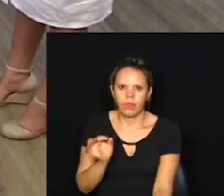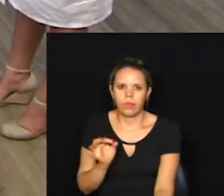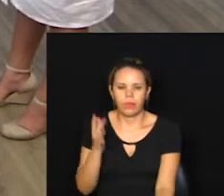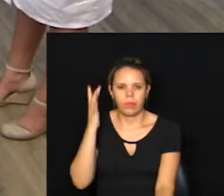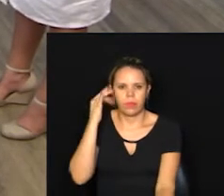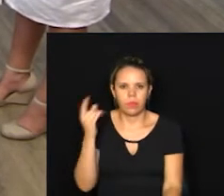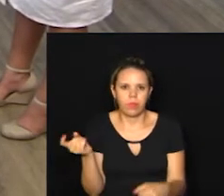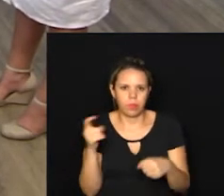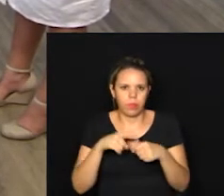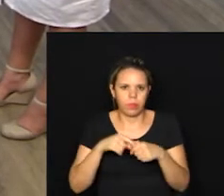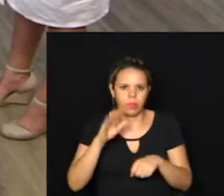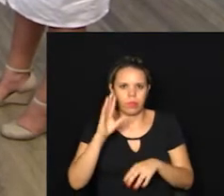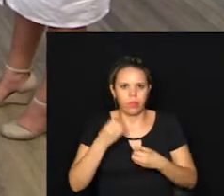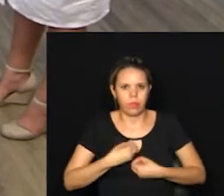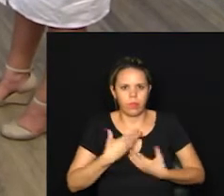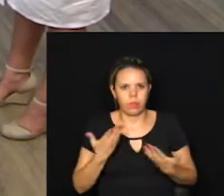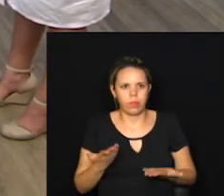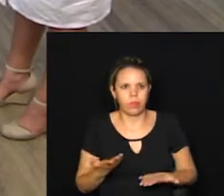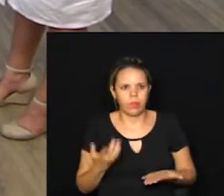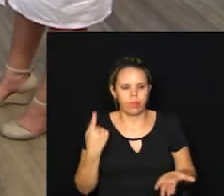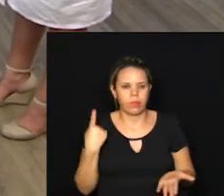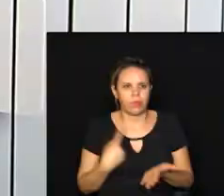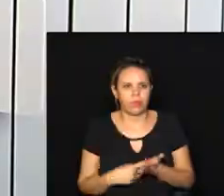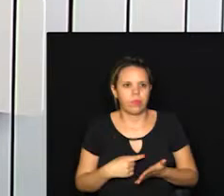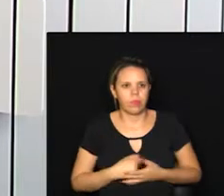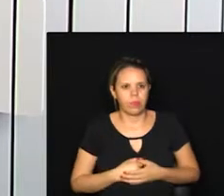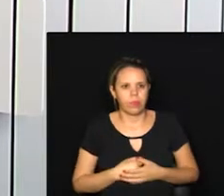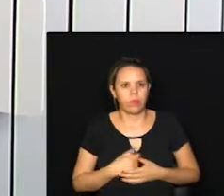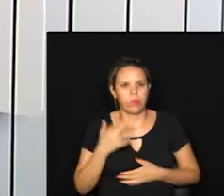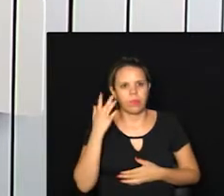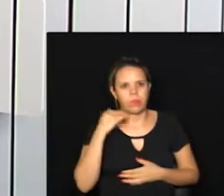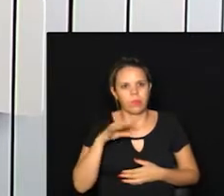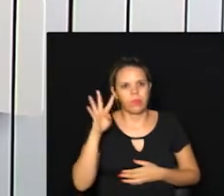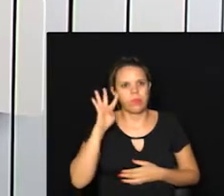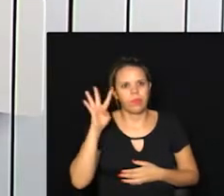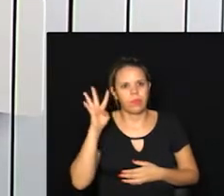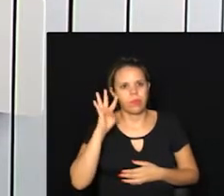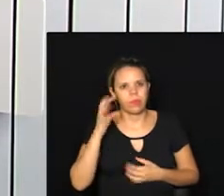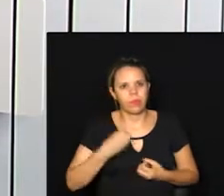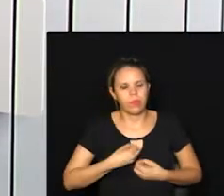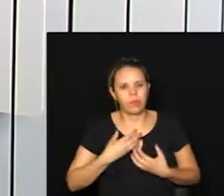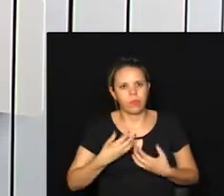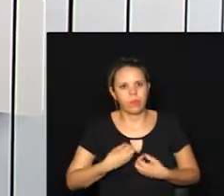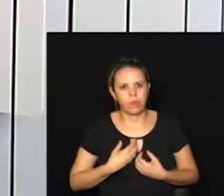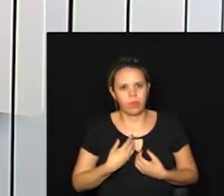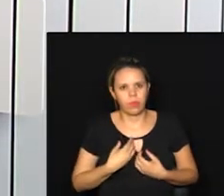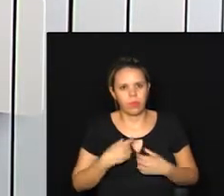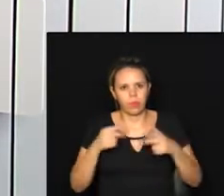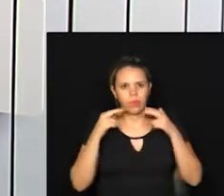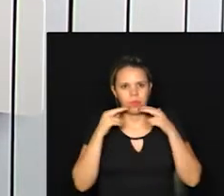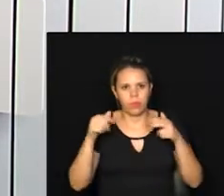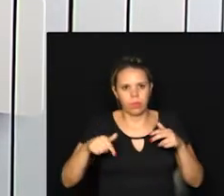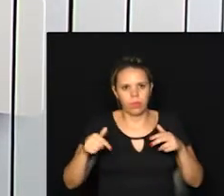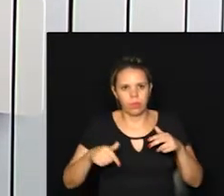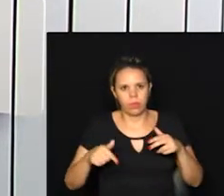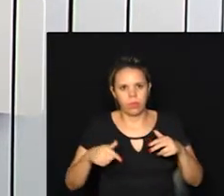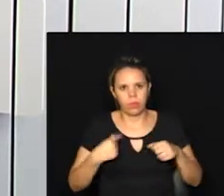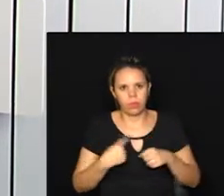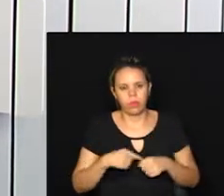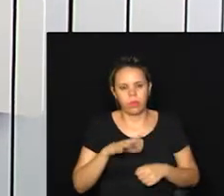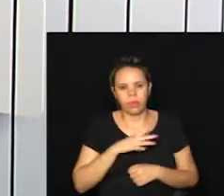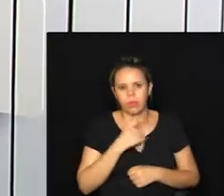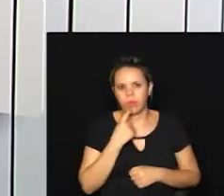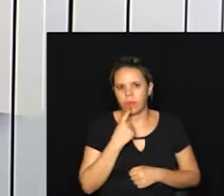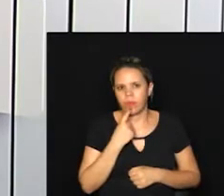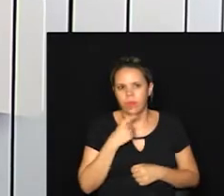Amanhã eu volto então com mais informações. Combinado então, até amanhã na quarta-feira com informações das notícias aqui da Metrópole de